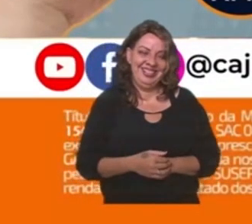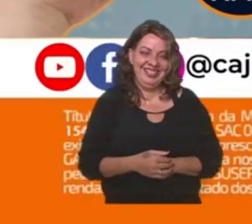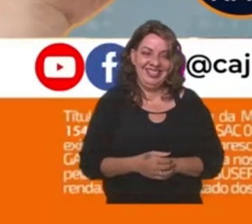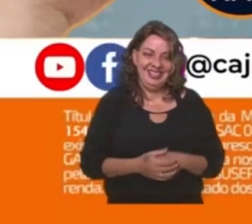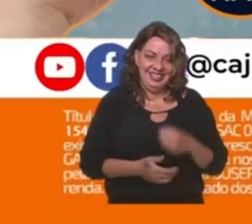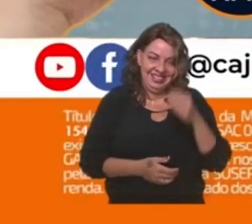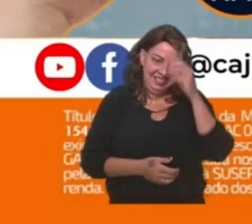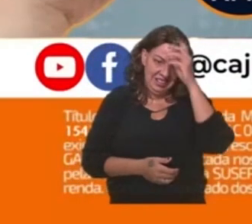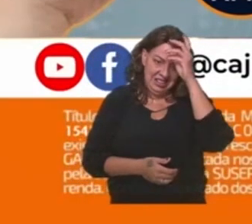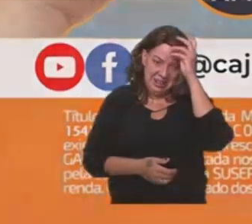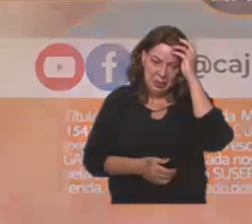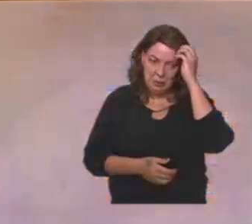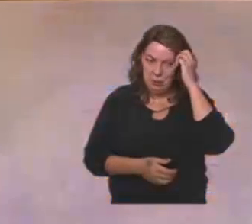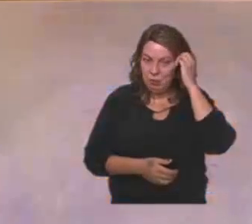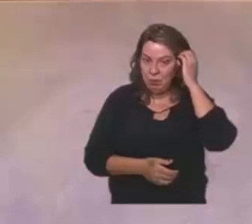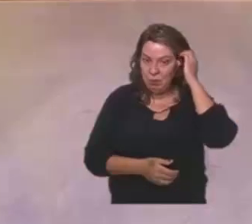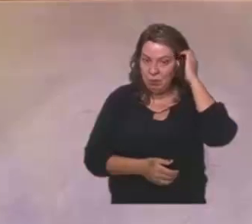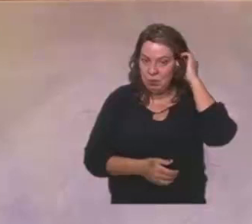sonhos.